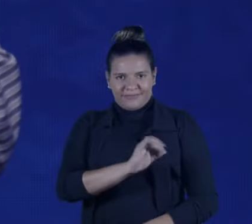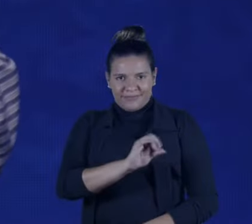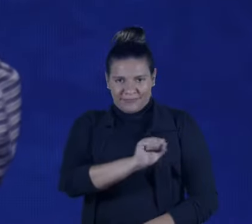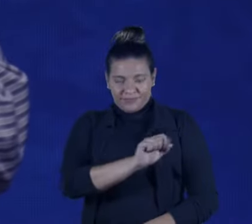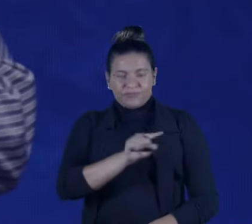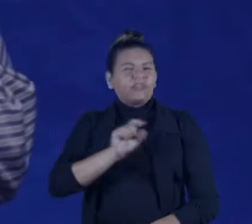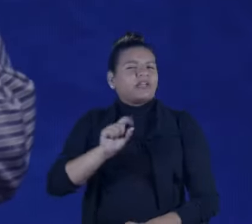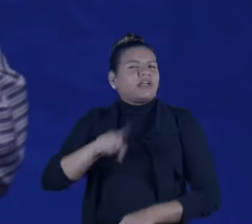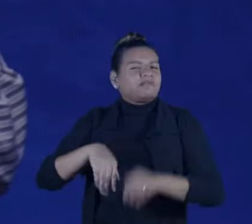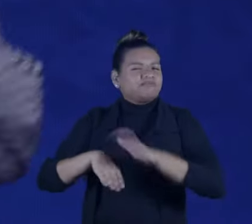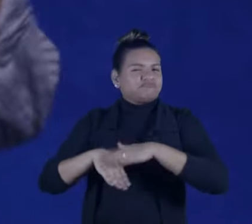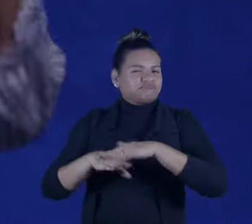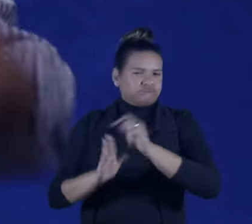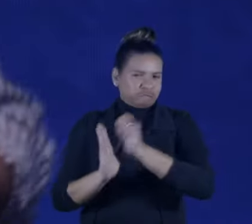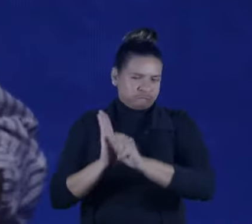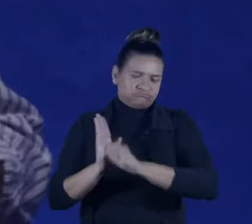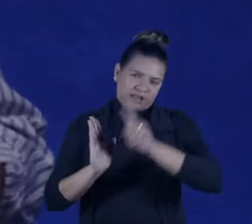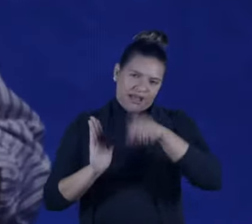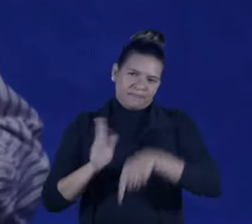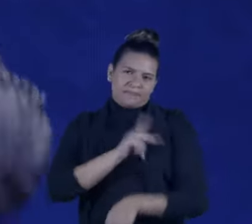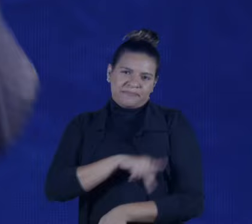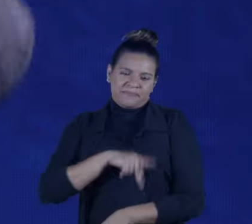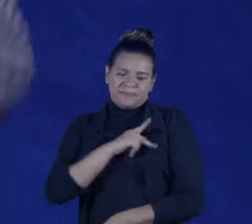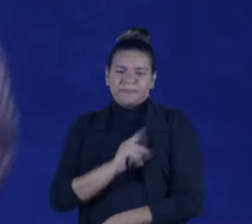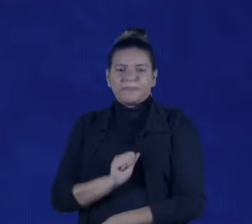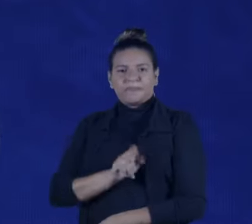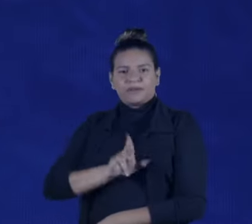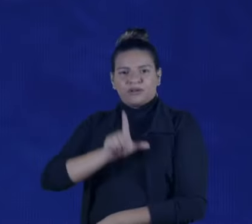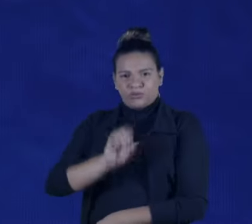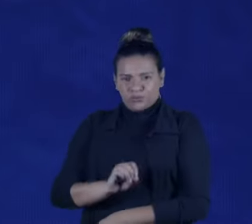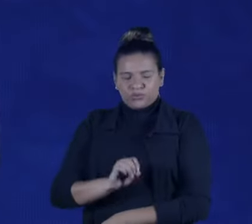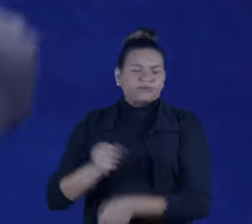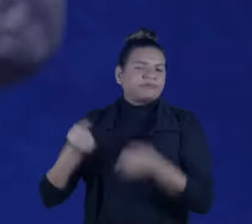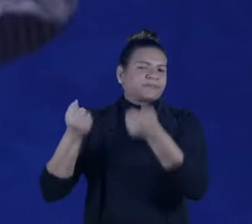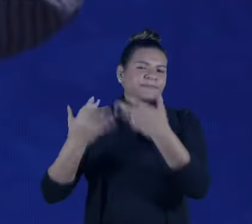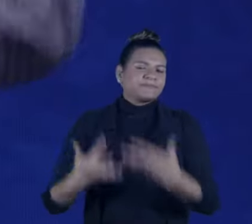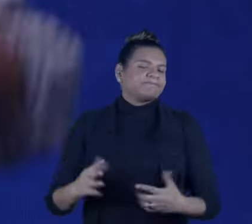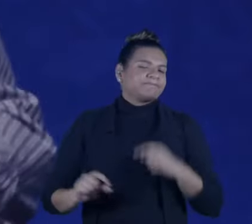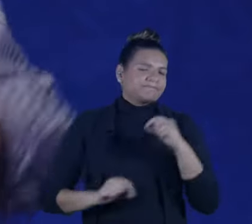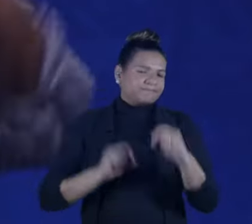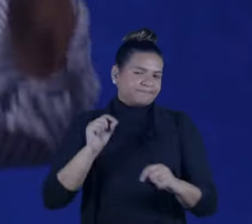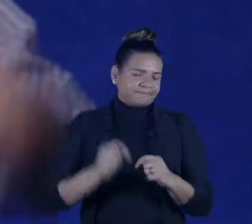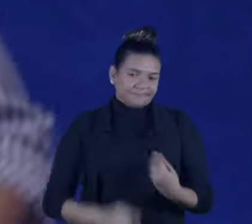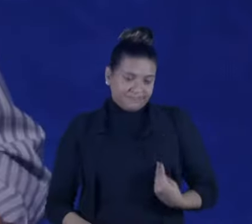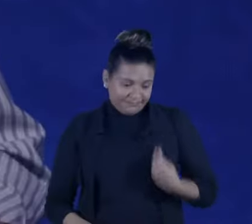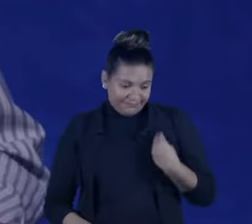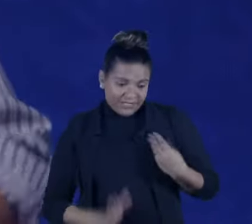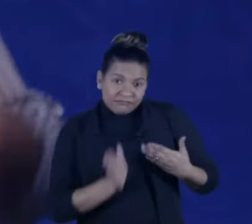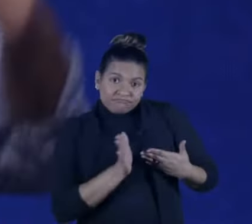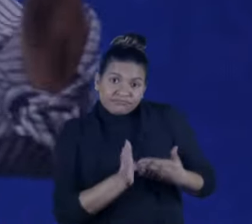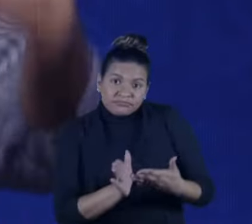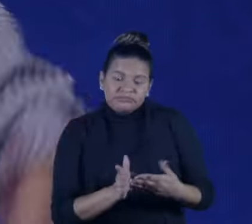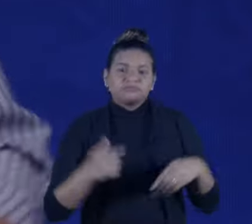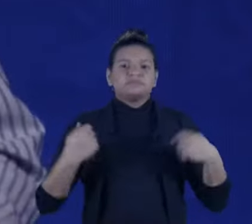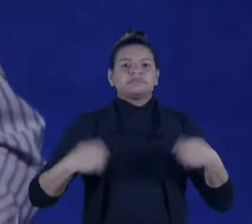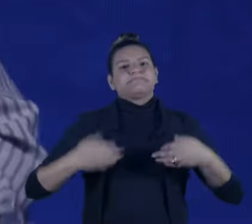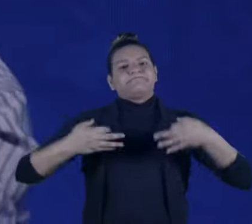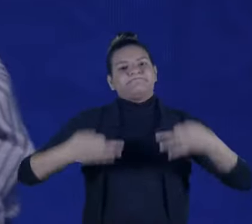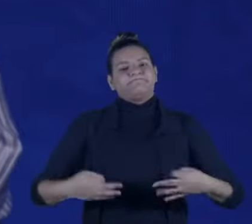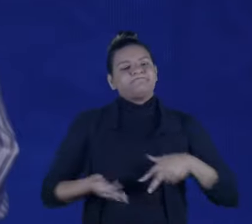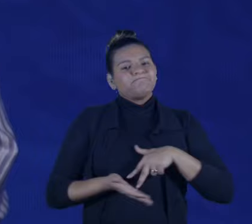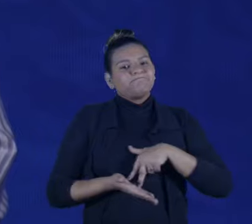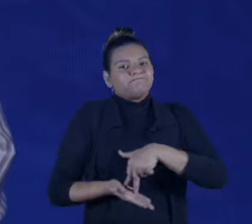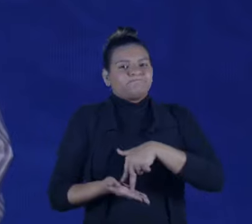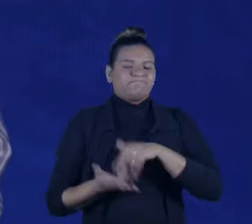para ser edificada de maneira sólida, ela tem que ser edificada sobre o fundamento que